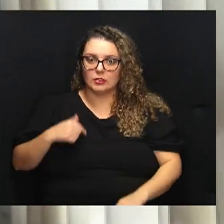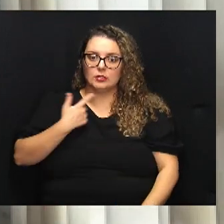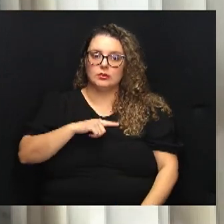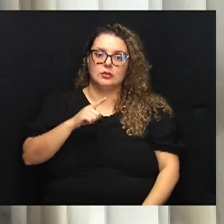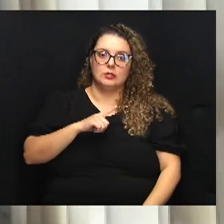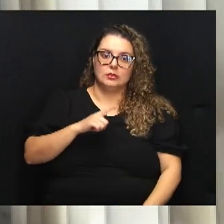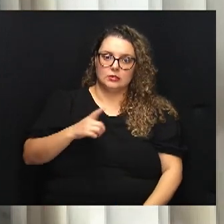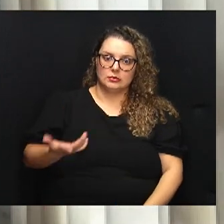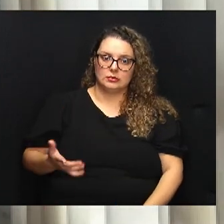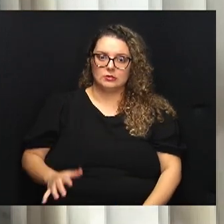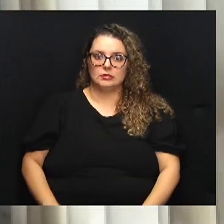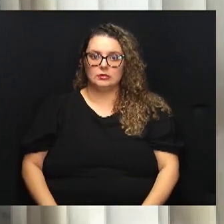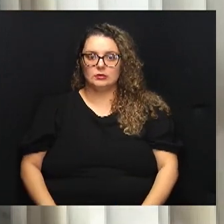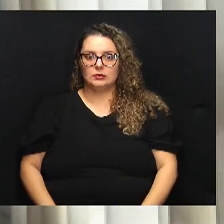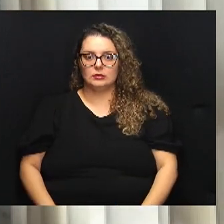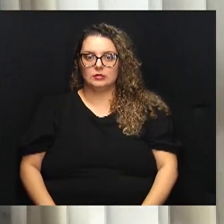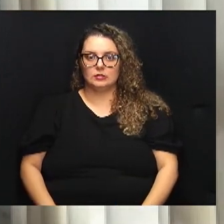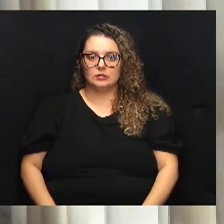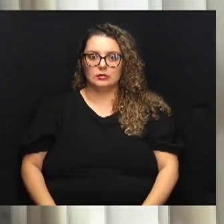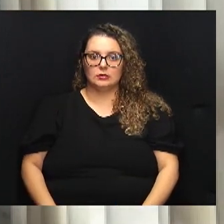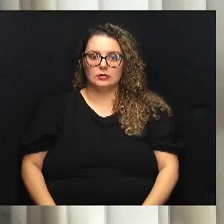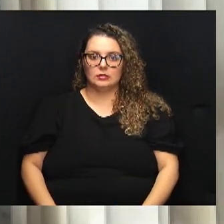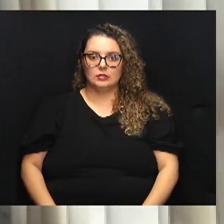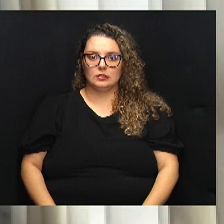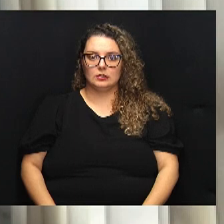verdade, um pouco mais de